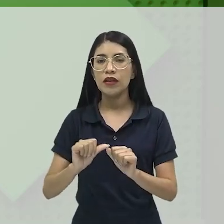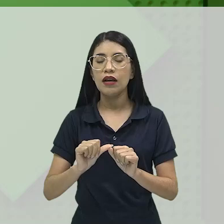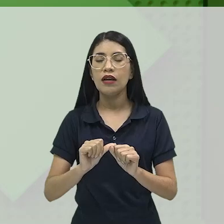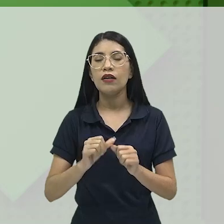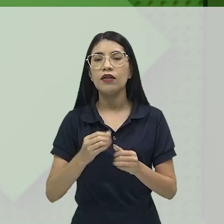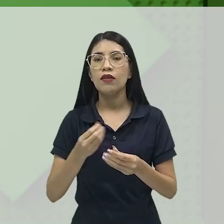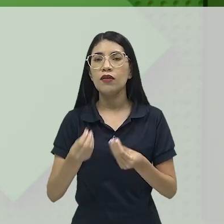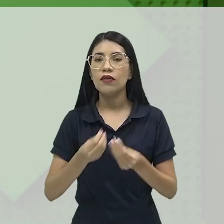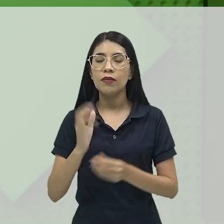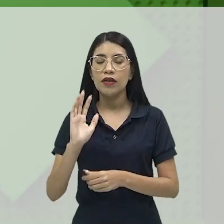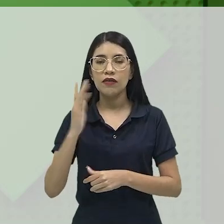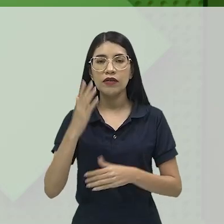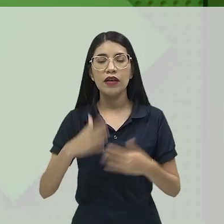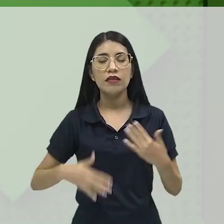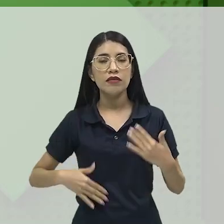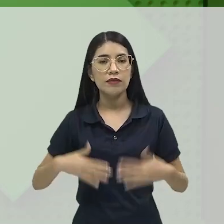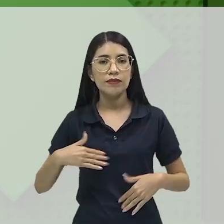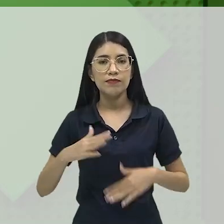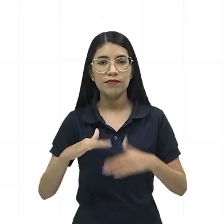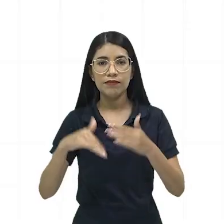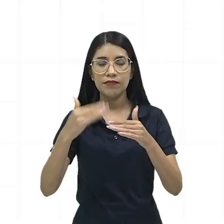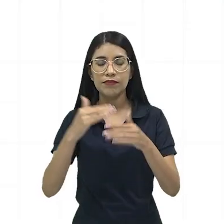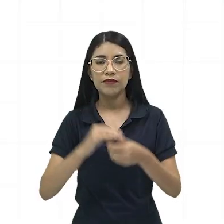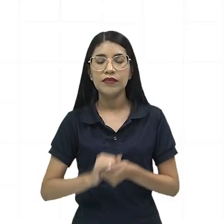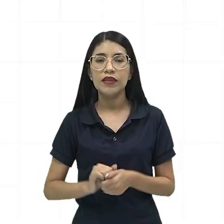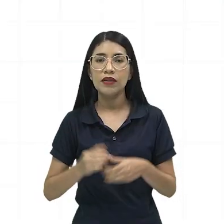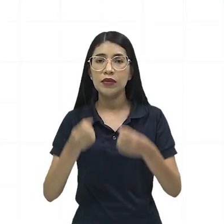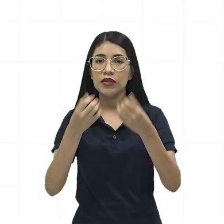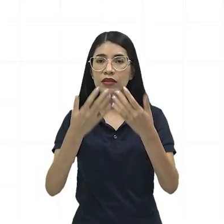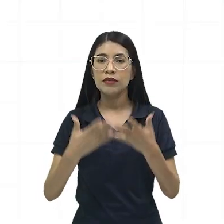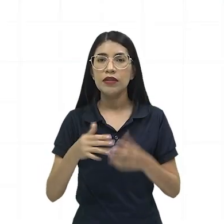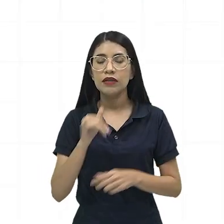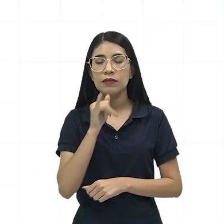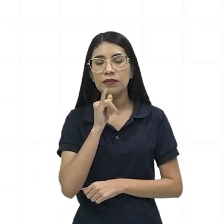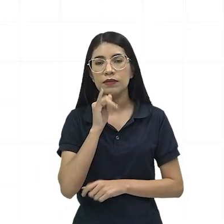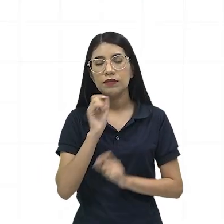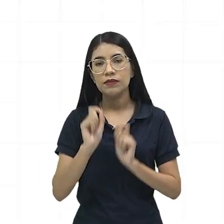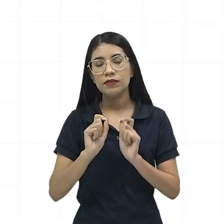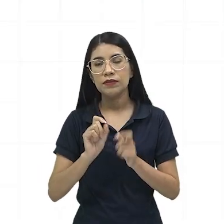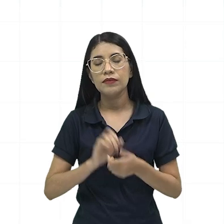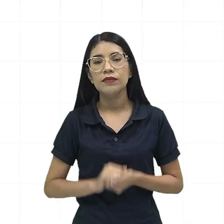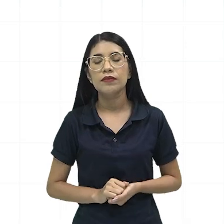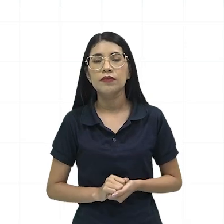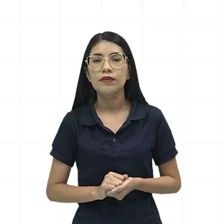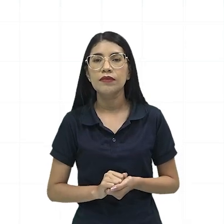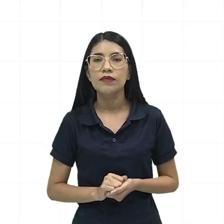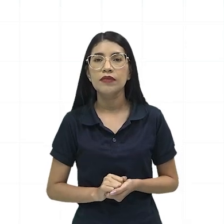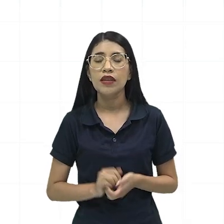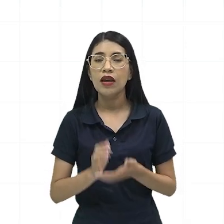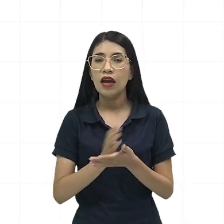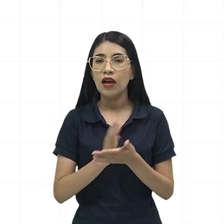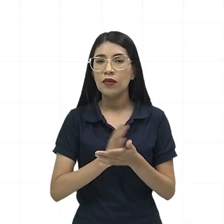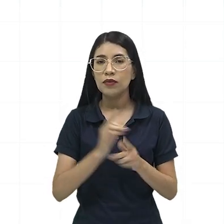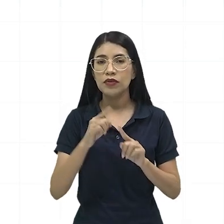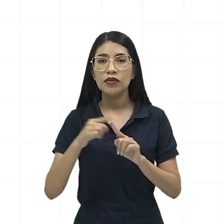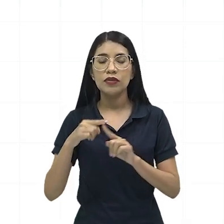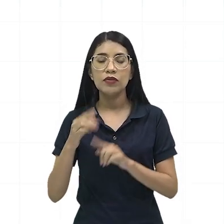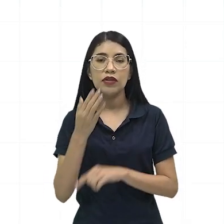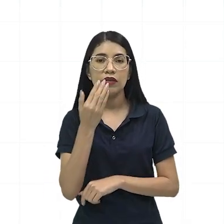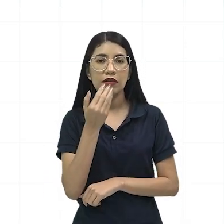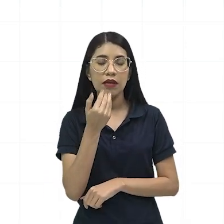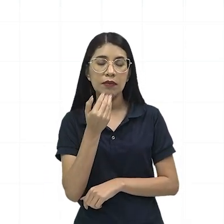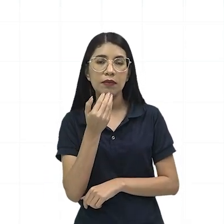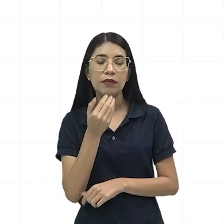de como a puberdade vai acontecer. E aí a gente está falando, por exemplo, né, de algumas alimentações,